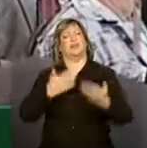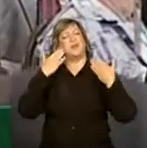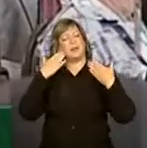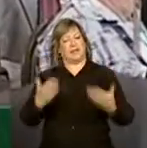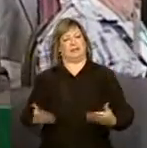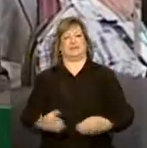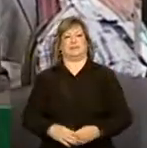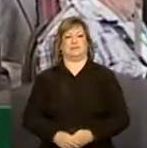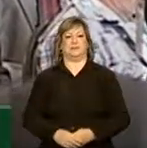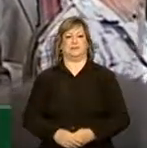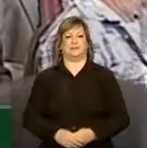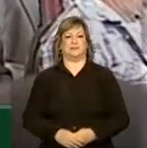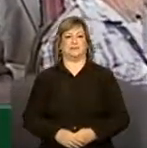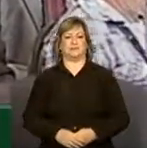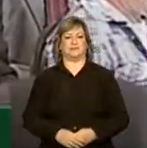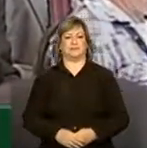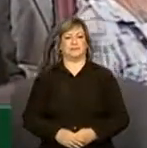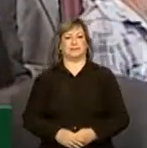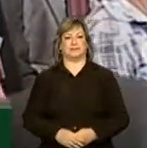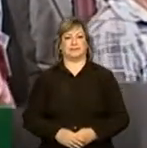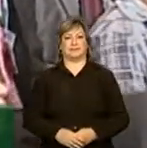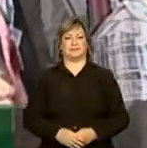Obrigado.